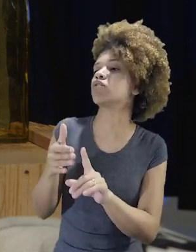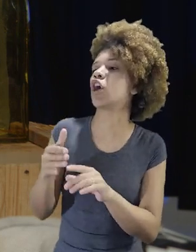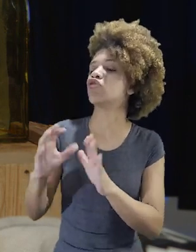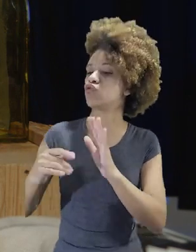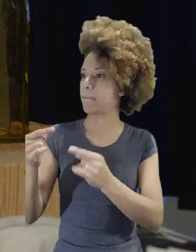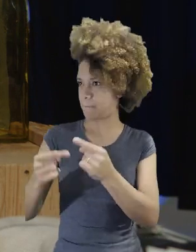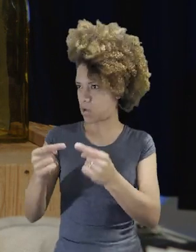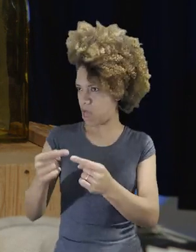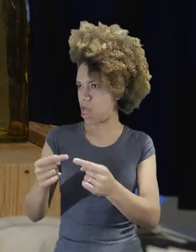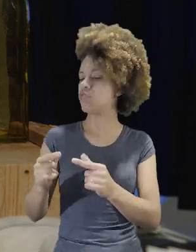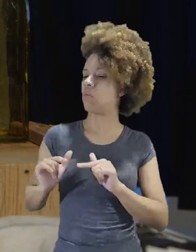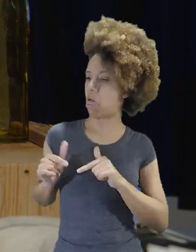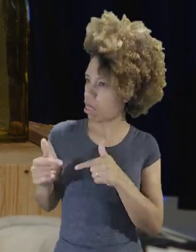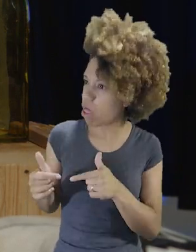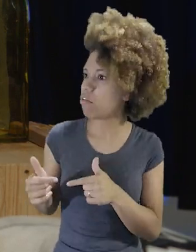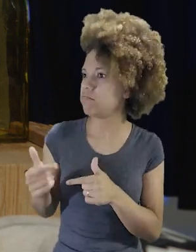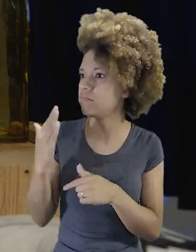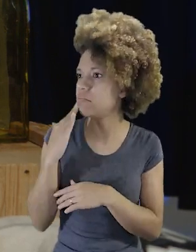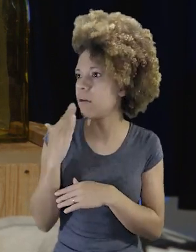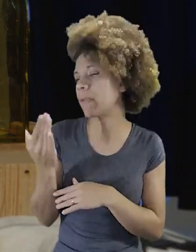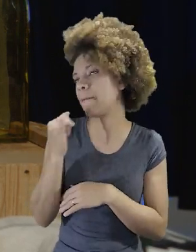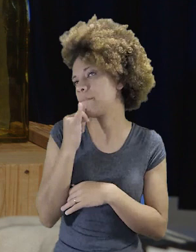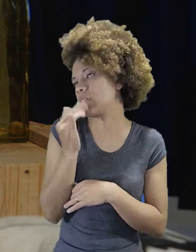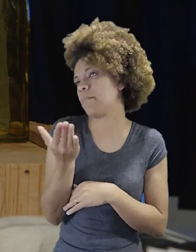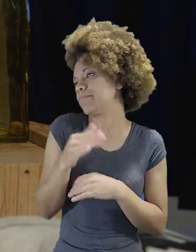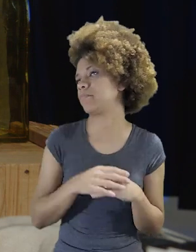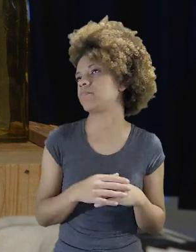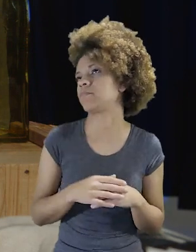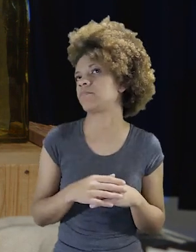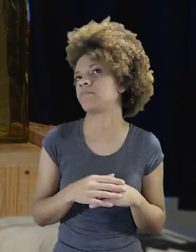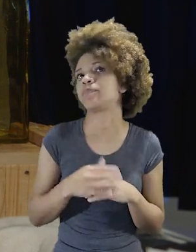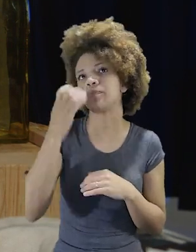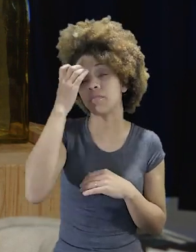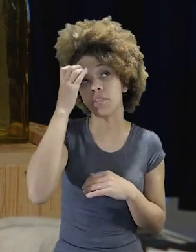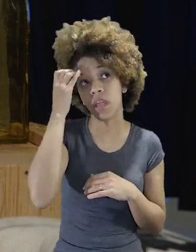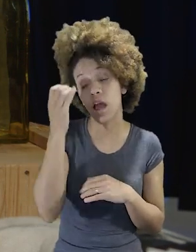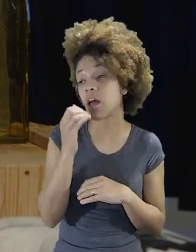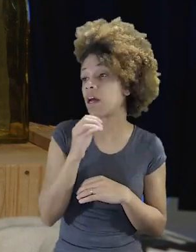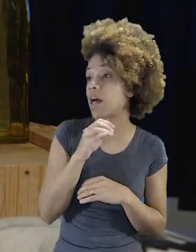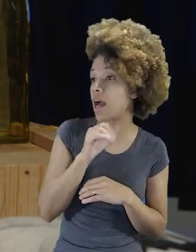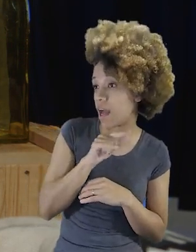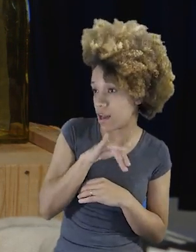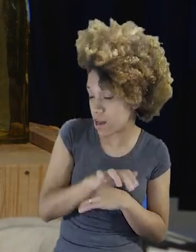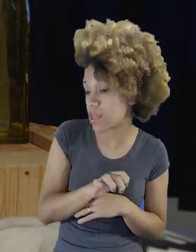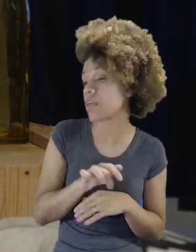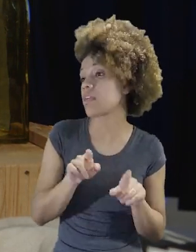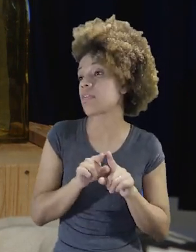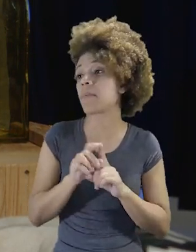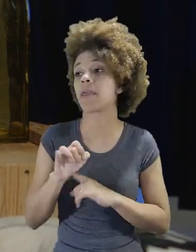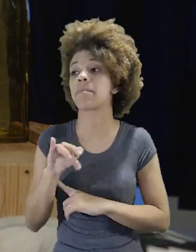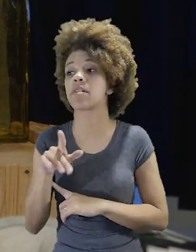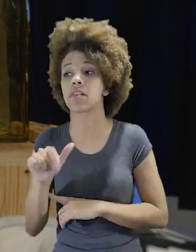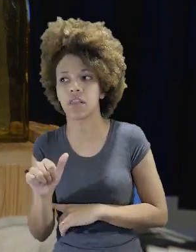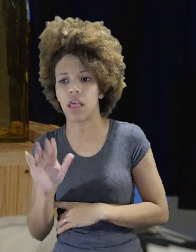de referências e fala de política tá ligado é que a gente por exemplo seria não tá ali com ali e